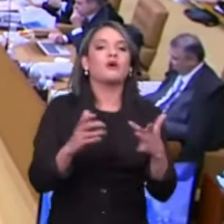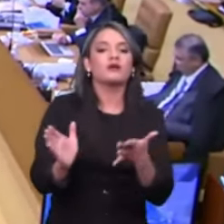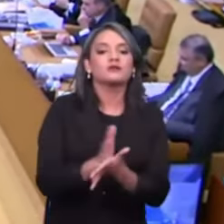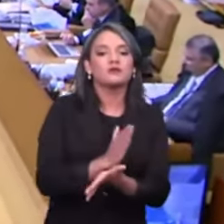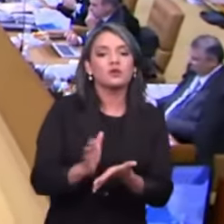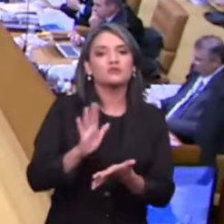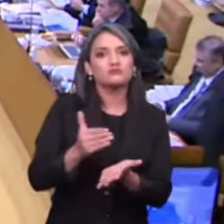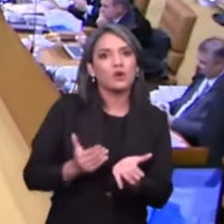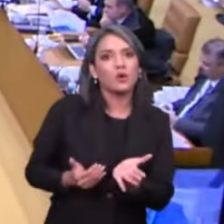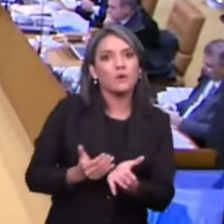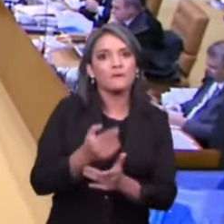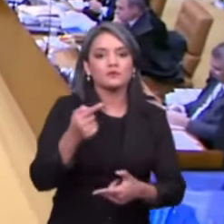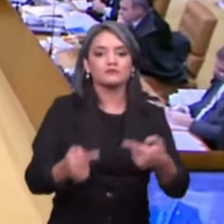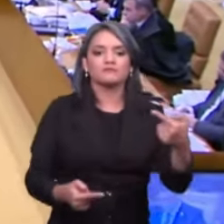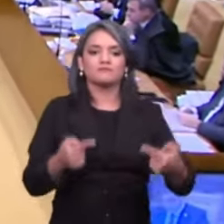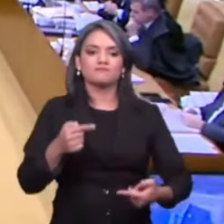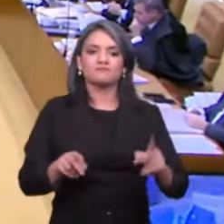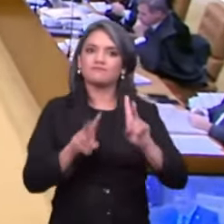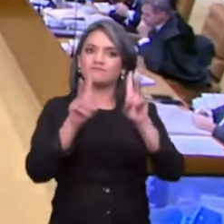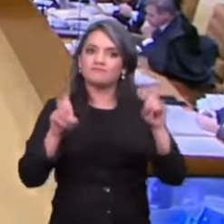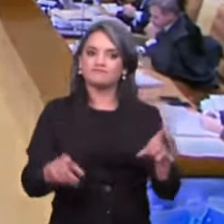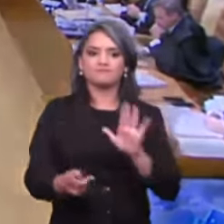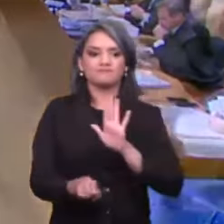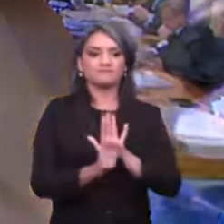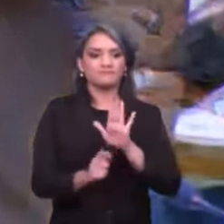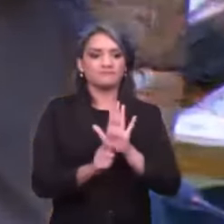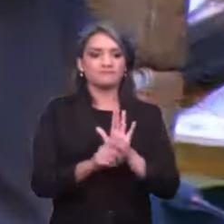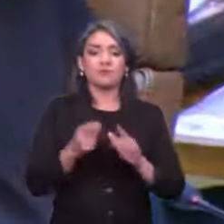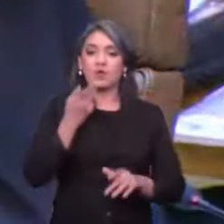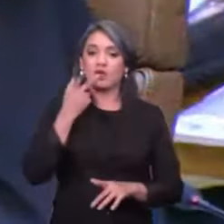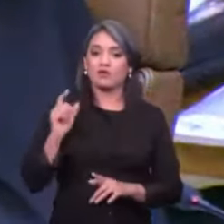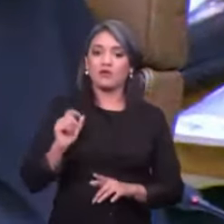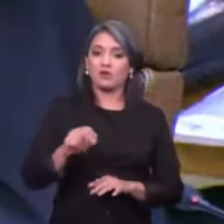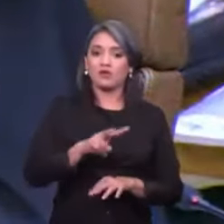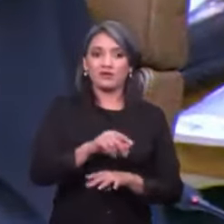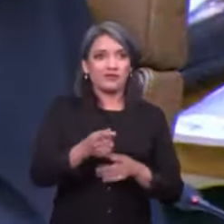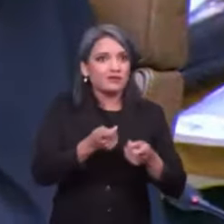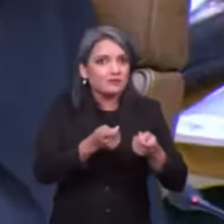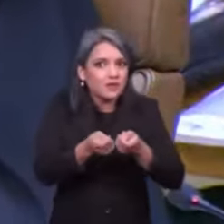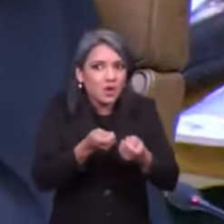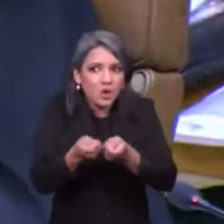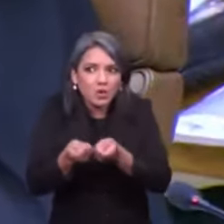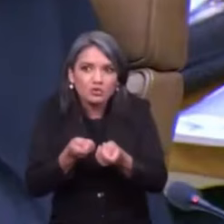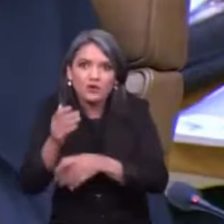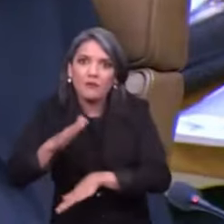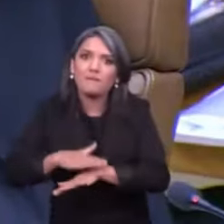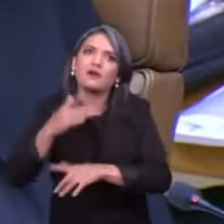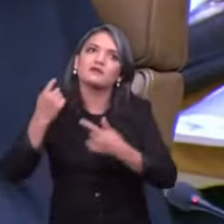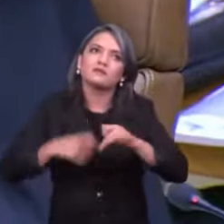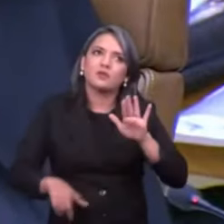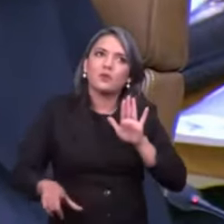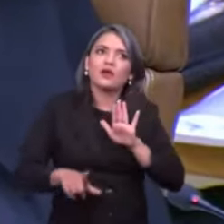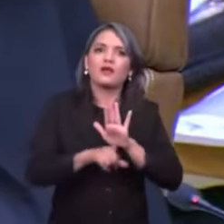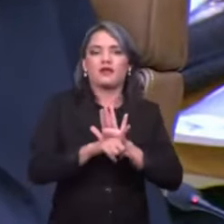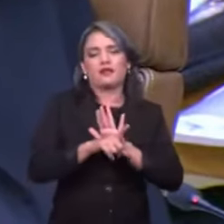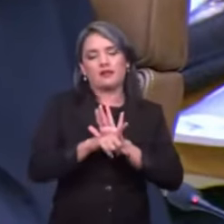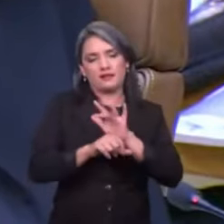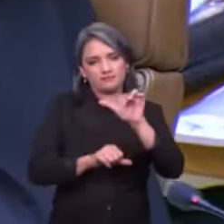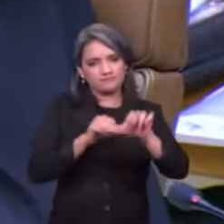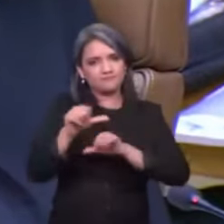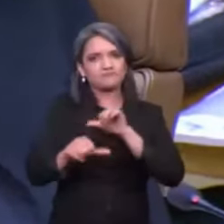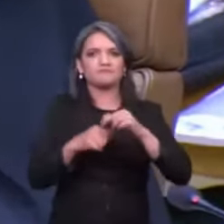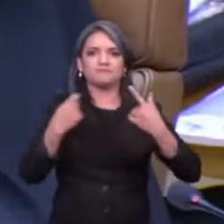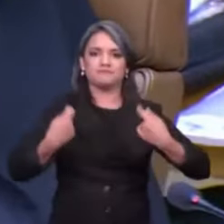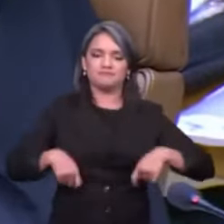adotar políticas liberais em matéria de drogas, agiram no sentido de restringir leis permissivas e recuaram em relação a mudanças mais